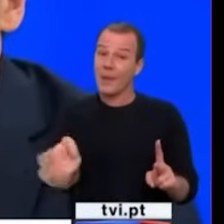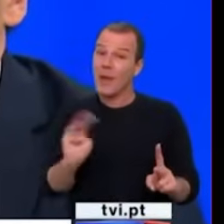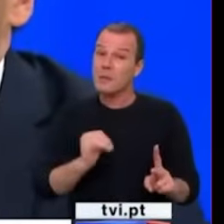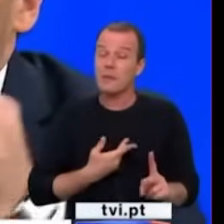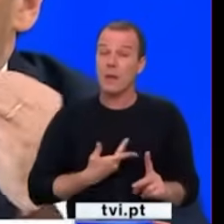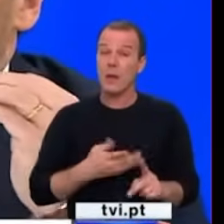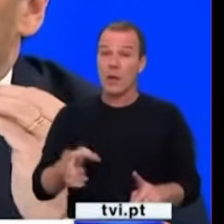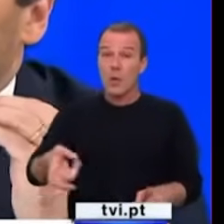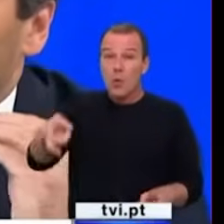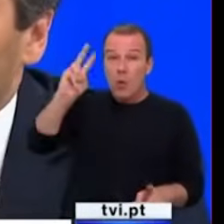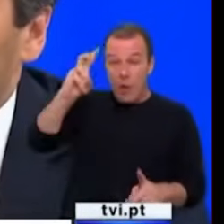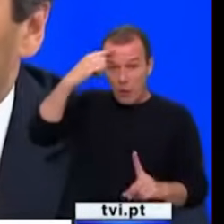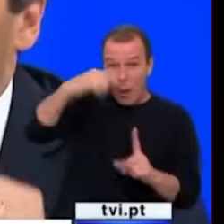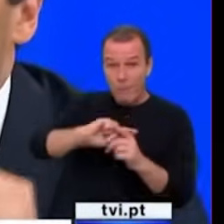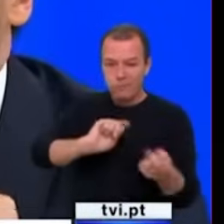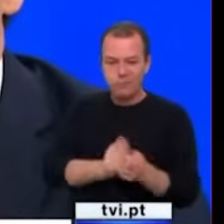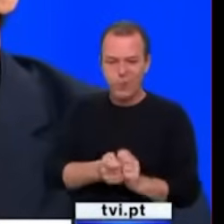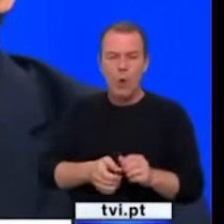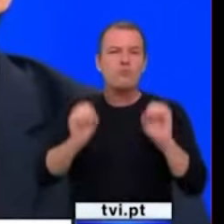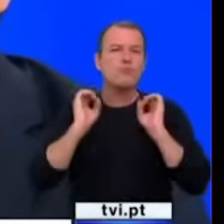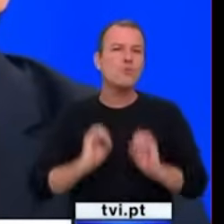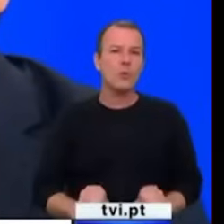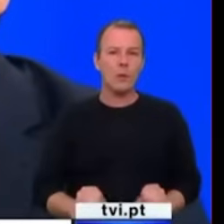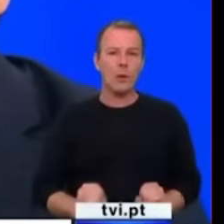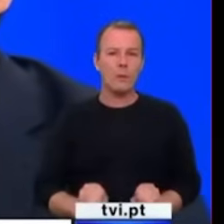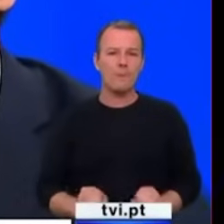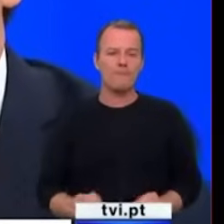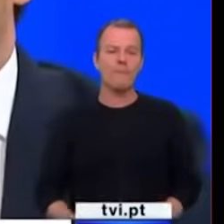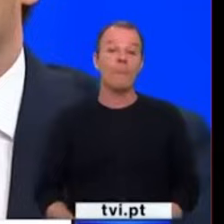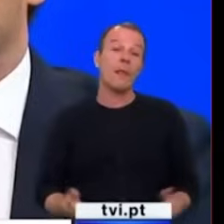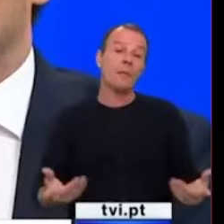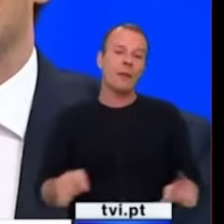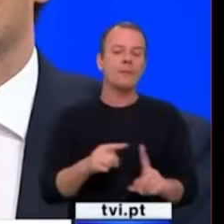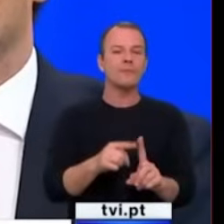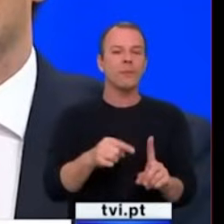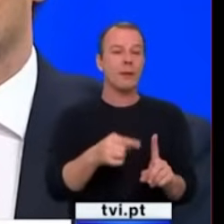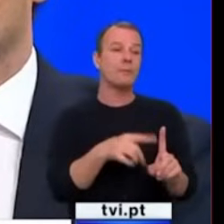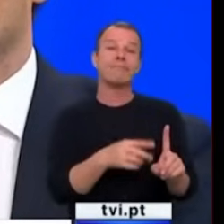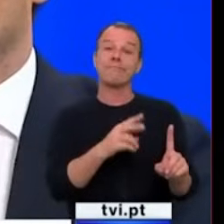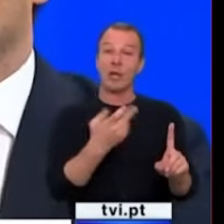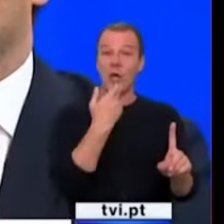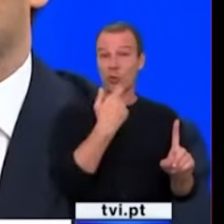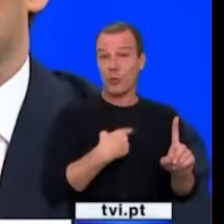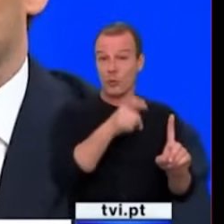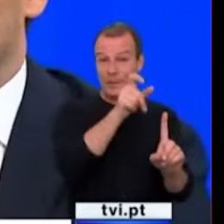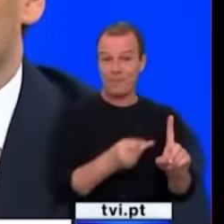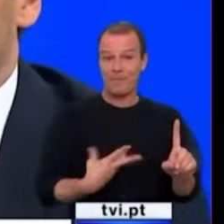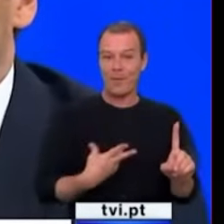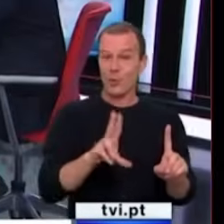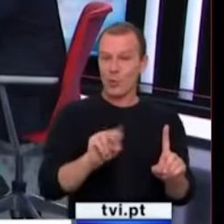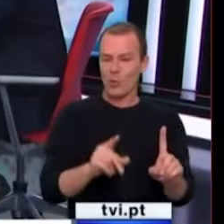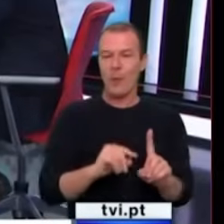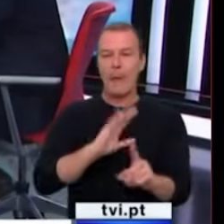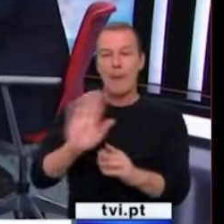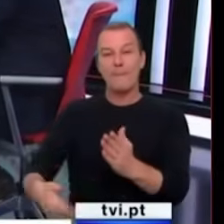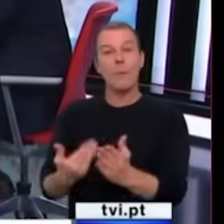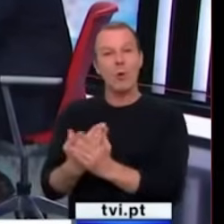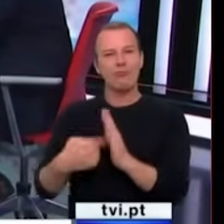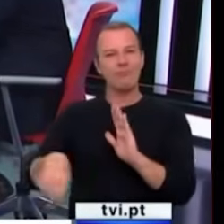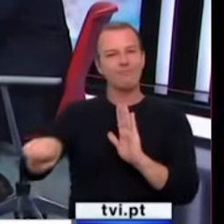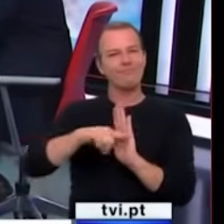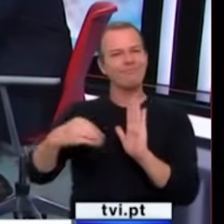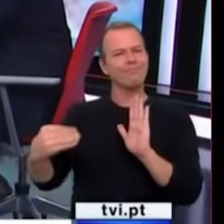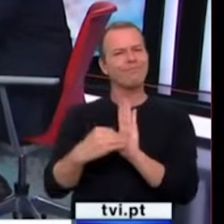reforma e o PS votou sempre contra esta reforma da J Então vamos ouvi-lo Pedro n Santos sobre esta proposta concreta do chega de